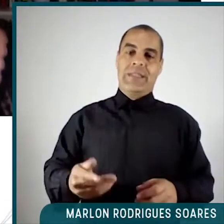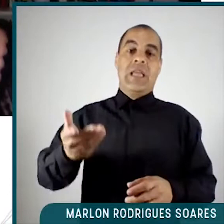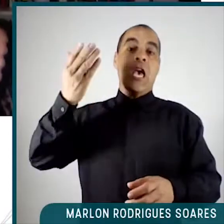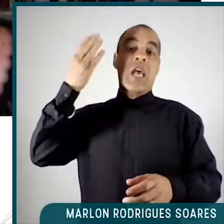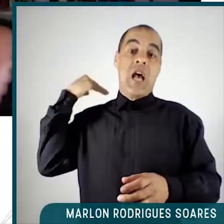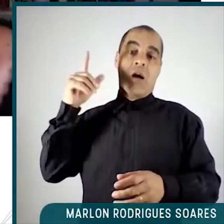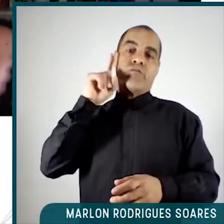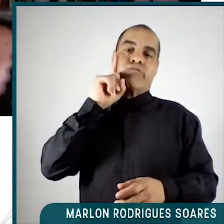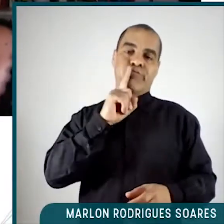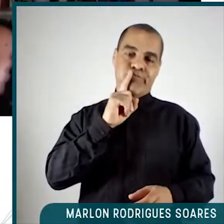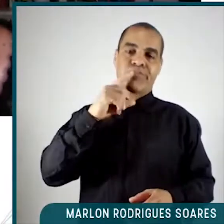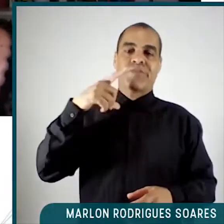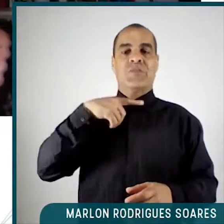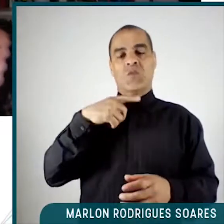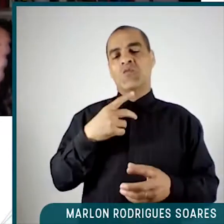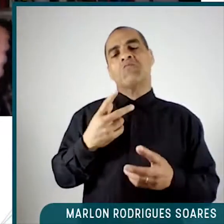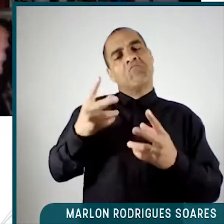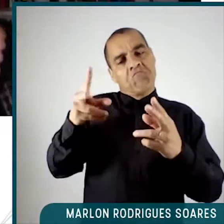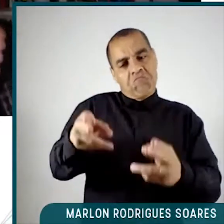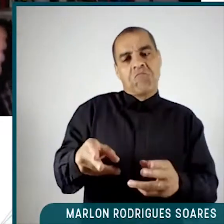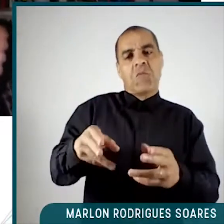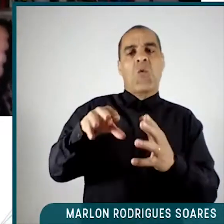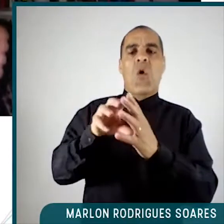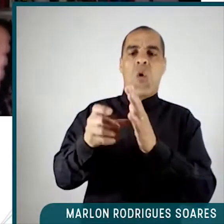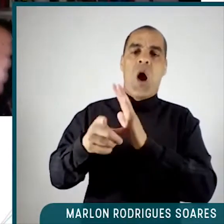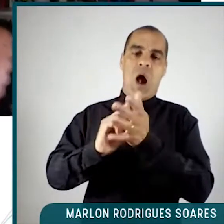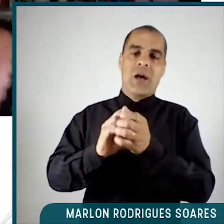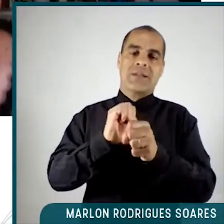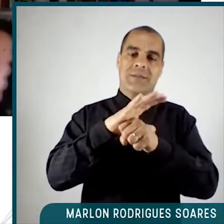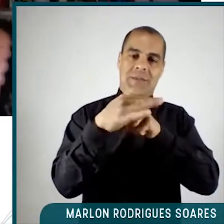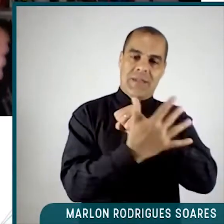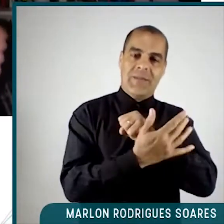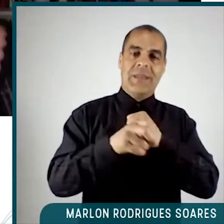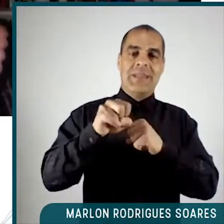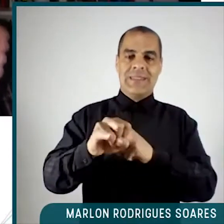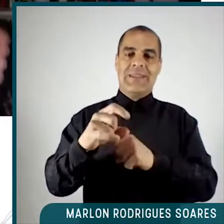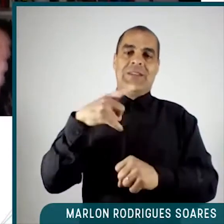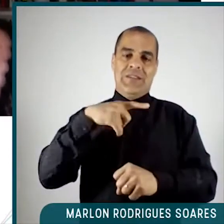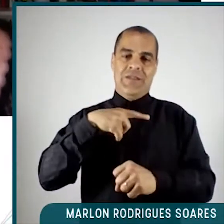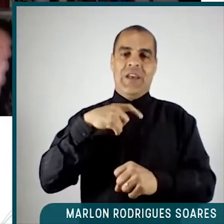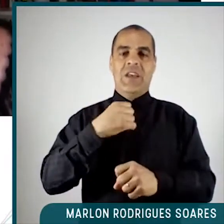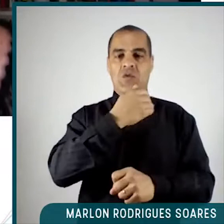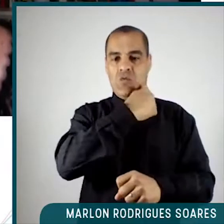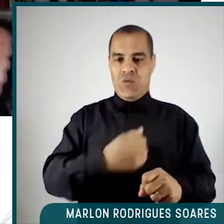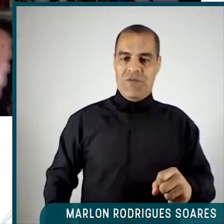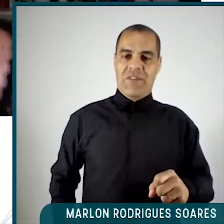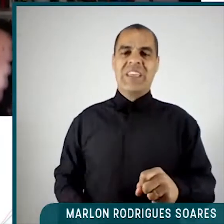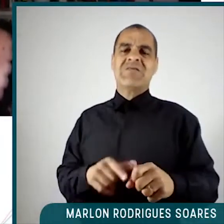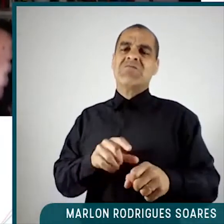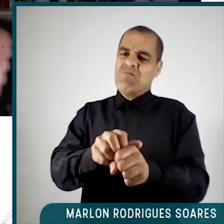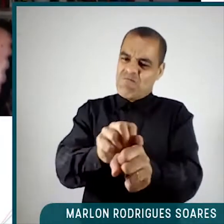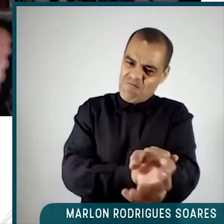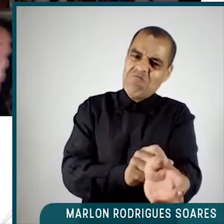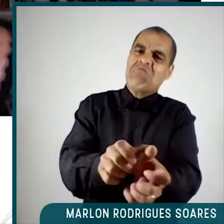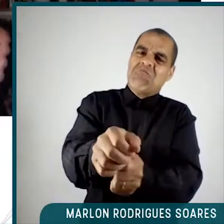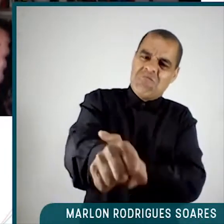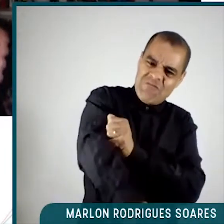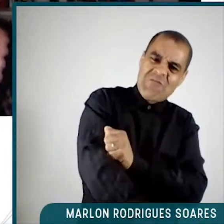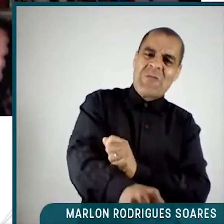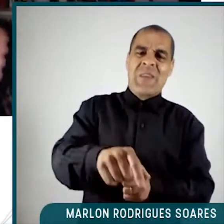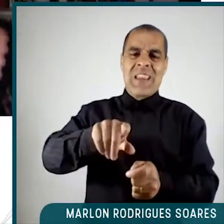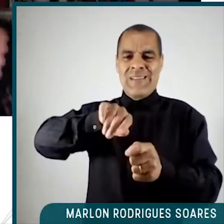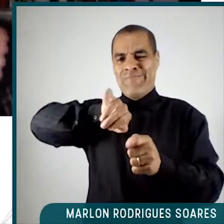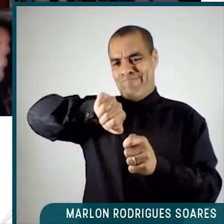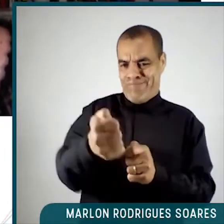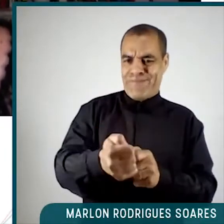do Brasil. O Brasil, durante a pandemia, se nós tivéssemos um governo que de fato se empenhasse em estancar a transmissão